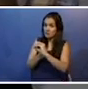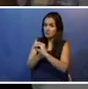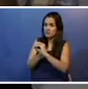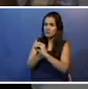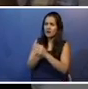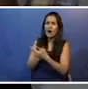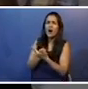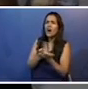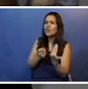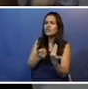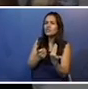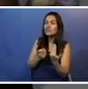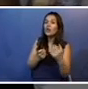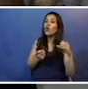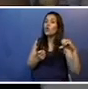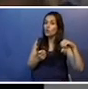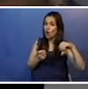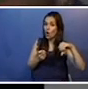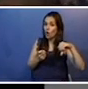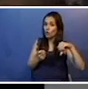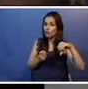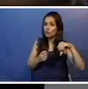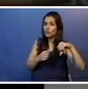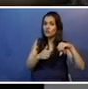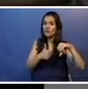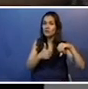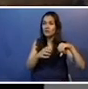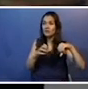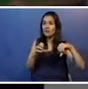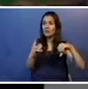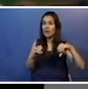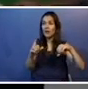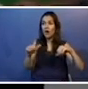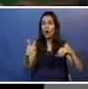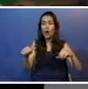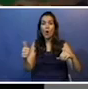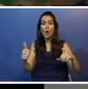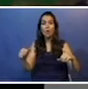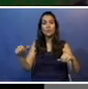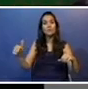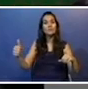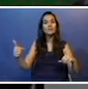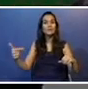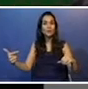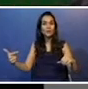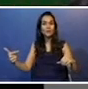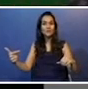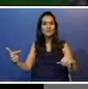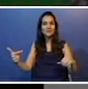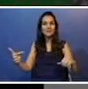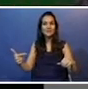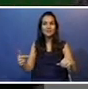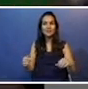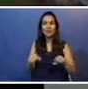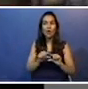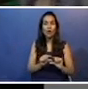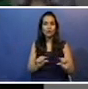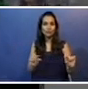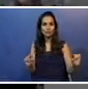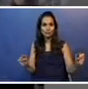do 10, 9, 11 e 12. Então, vamos colocar na linha lá